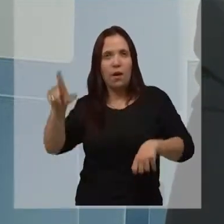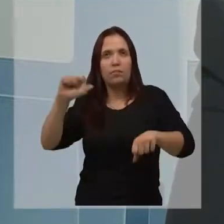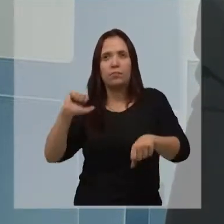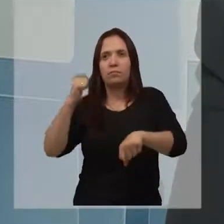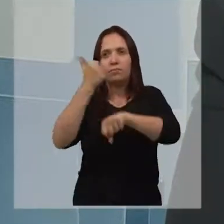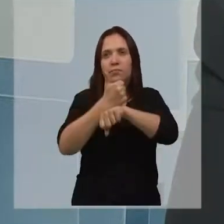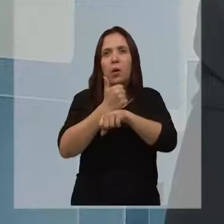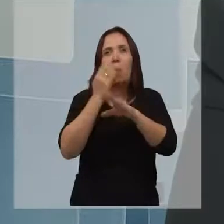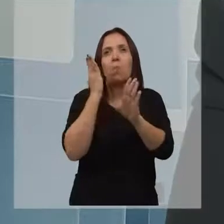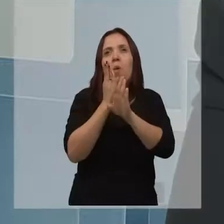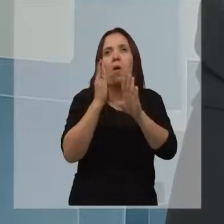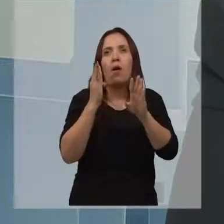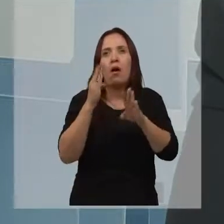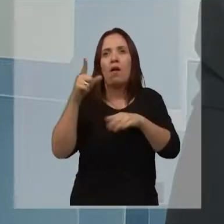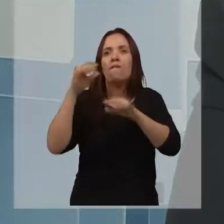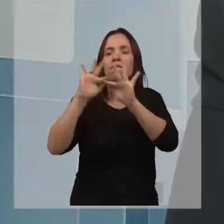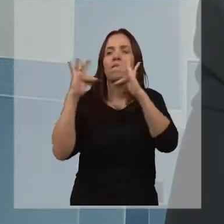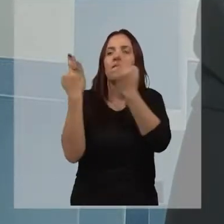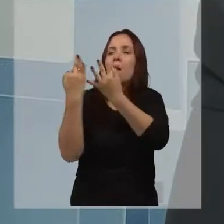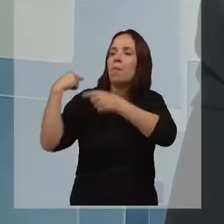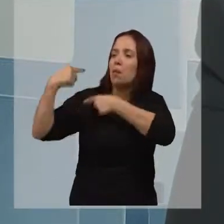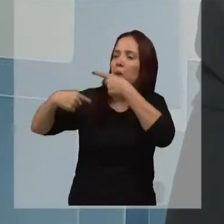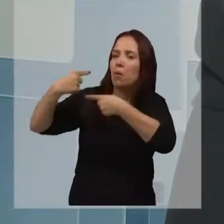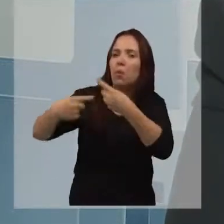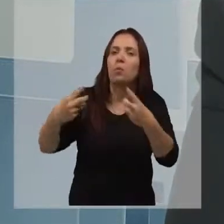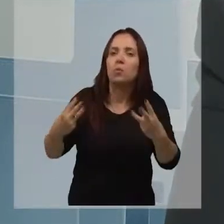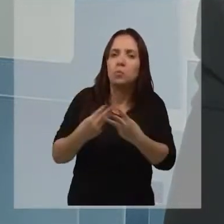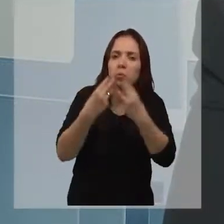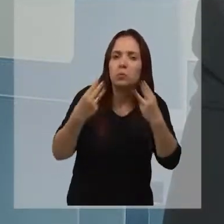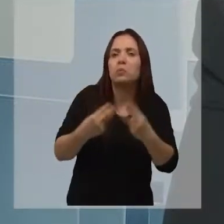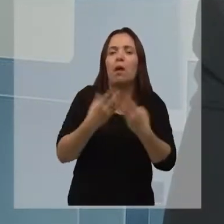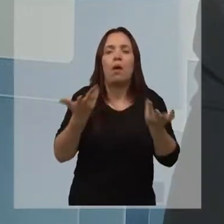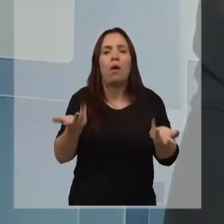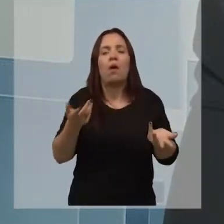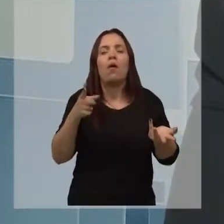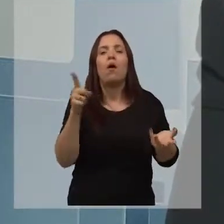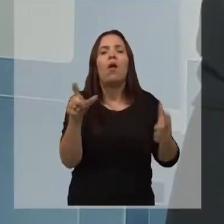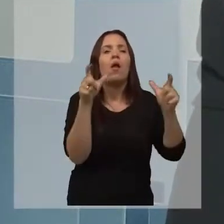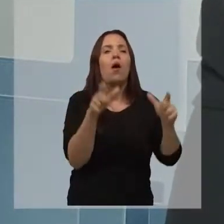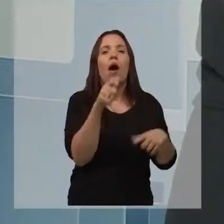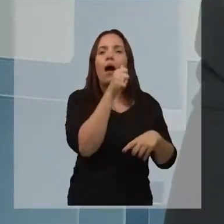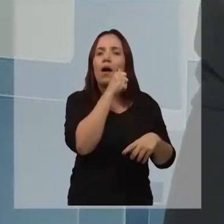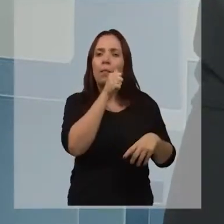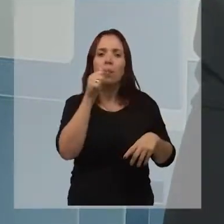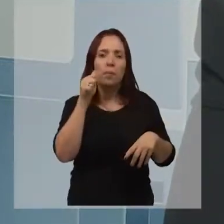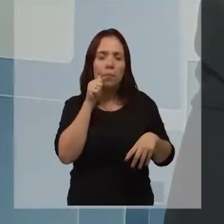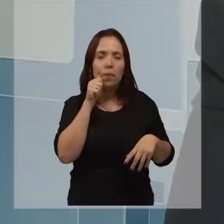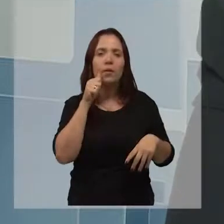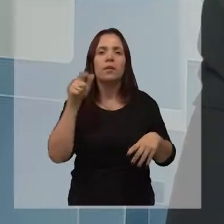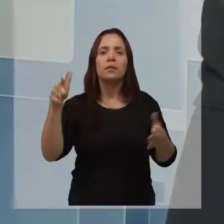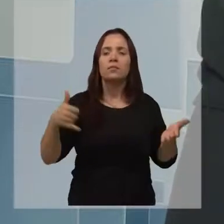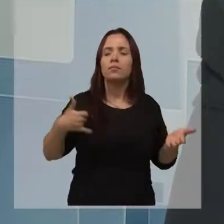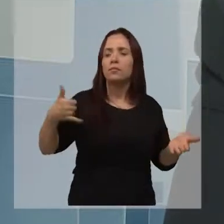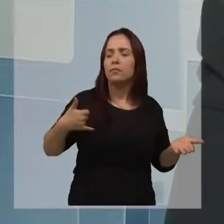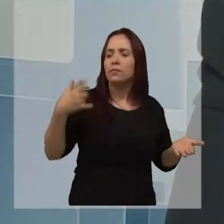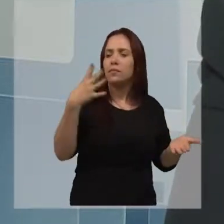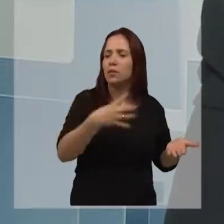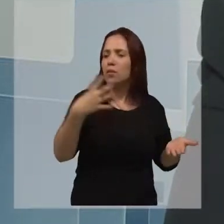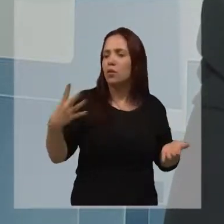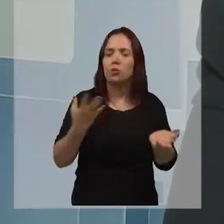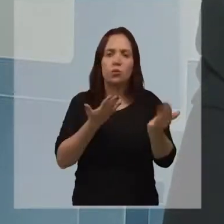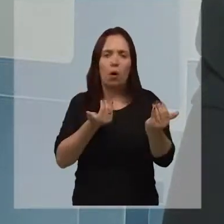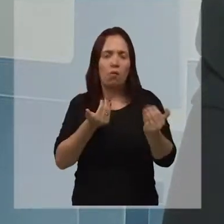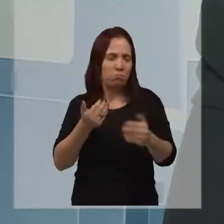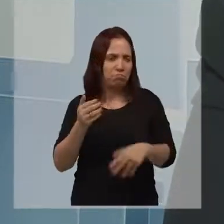não, nem porque ele é do Amapá, não é porque ele tem 44 anos, não, é o mais novinho que tem lá, não, é por isso